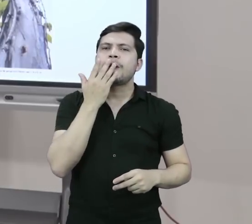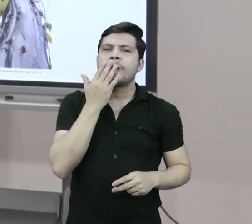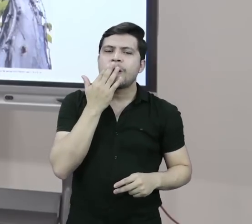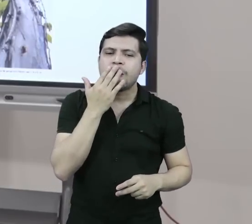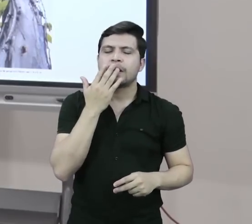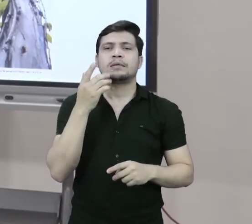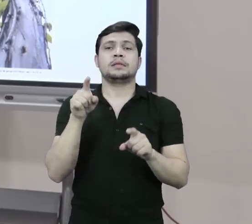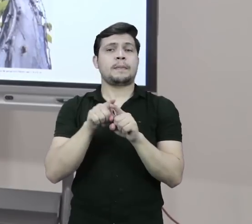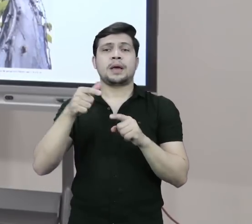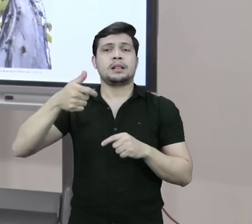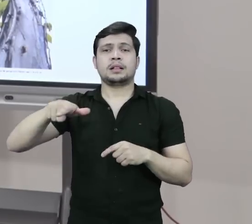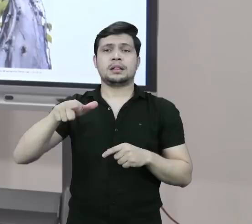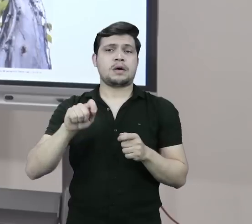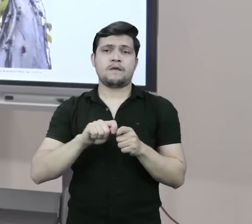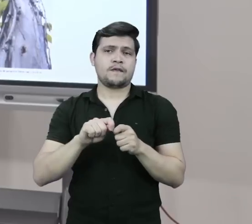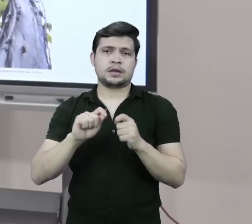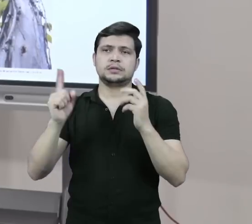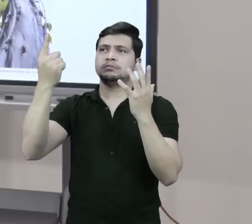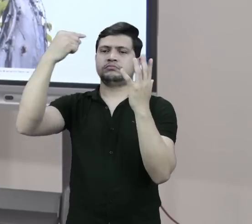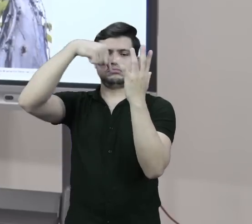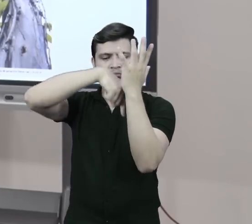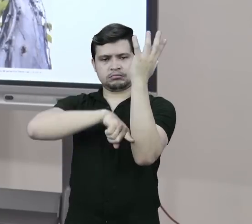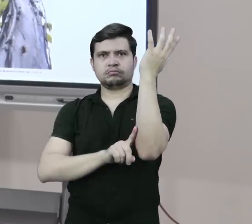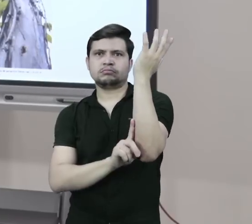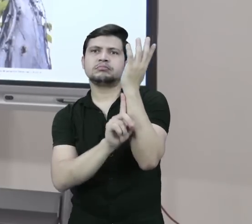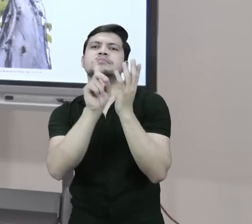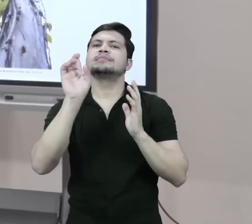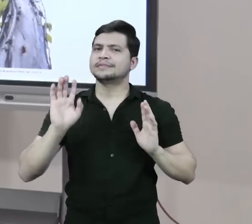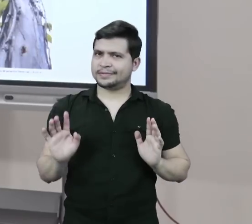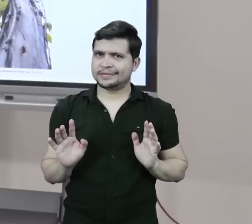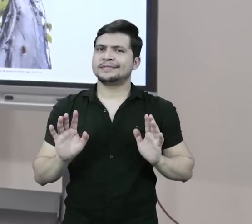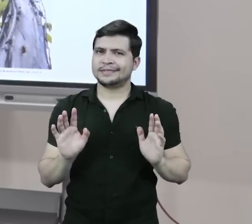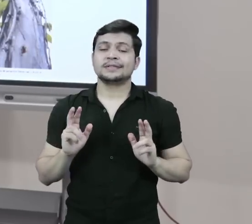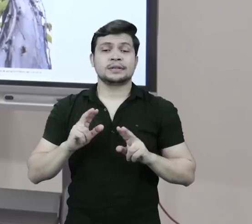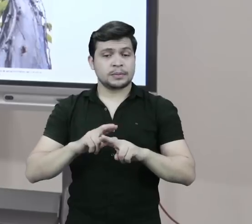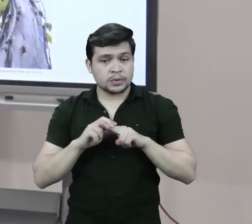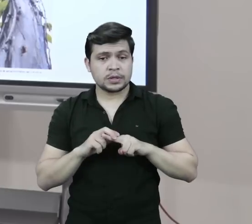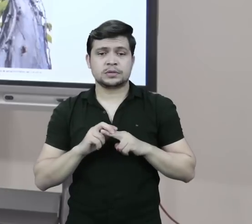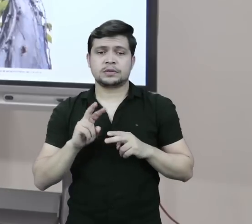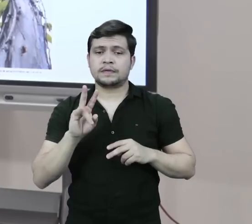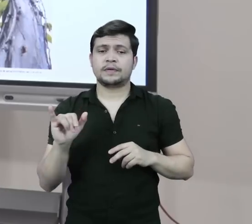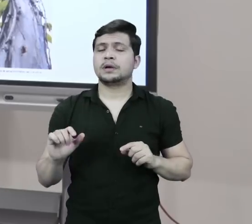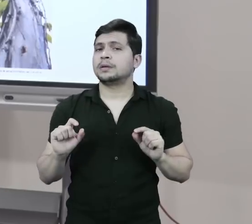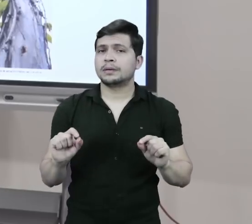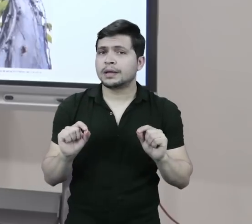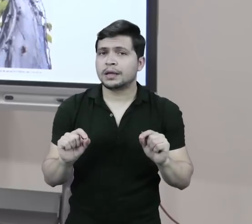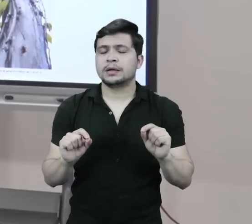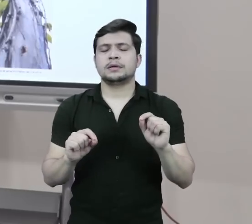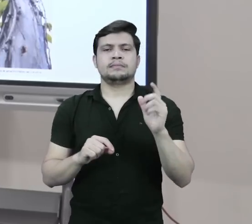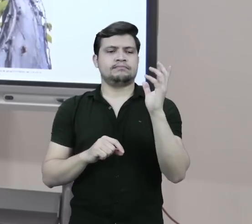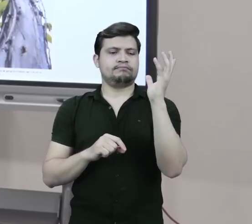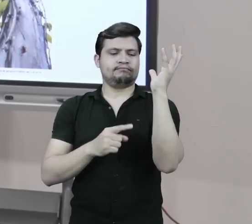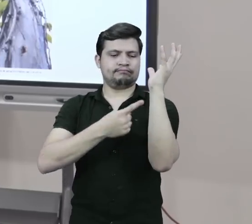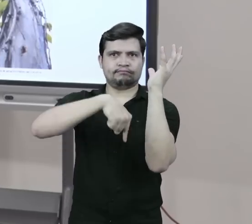fazer a fotossíntese. É interessante que ela vai realmente sugar todos os nutrientes aí. Não vai ter cloroplastos, né? Então